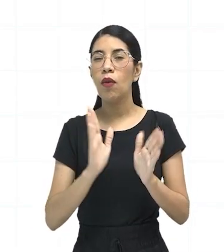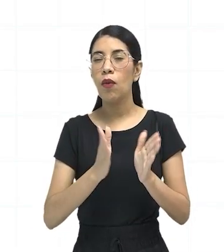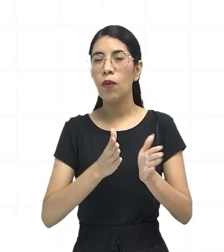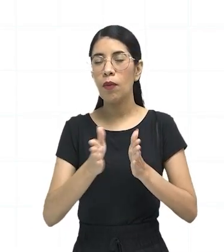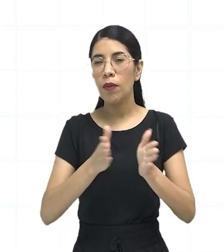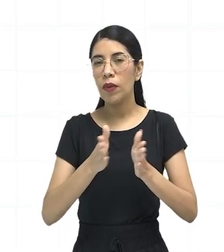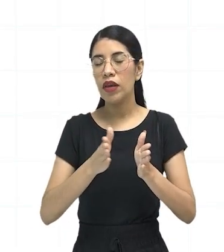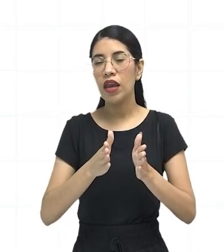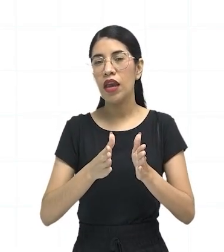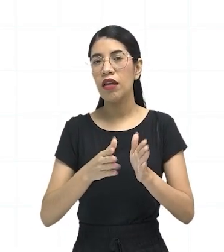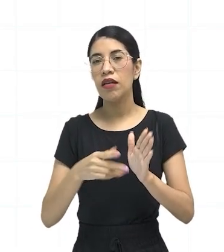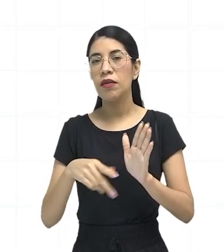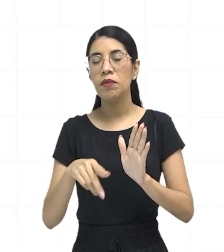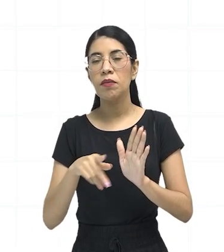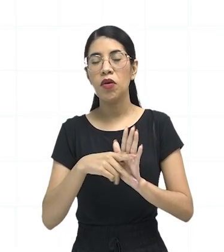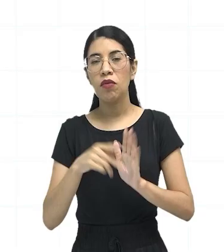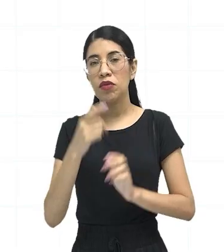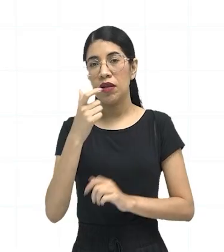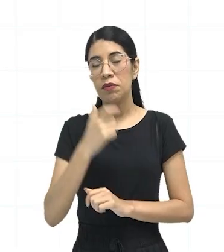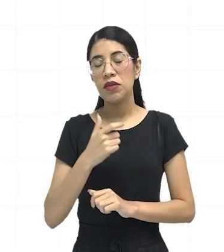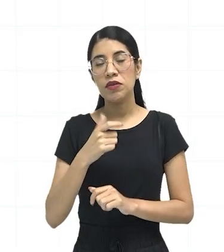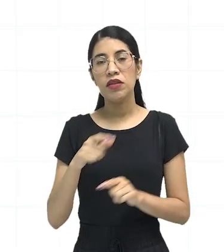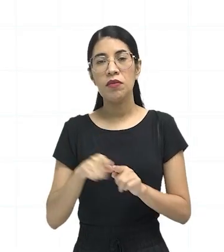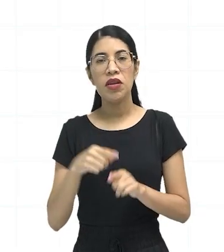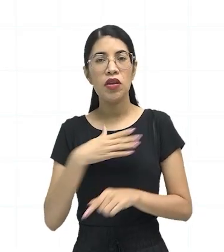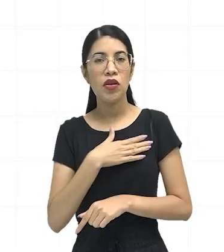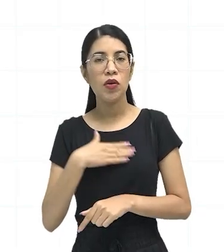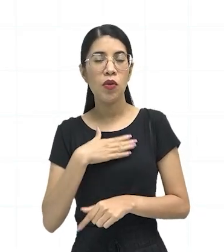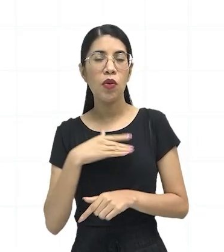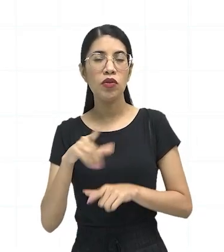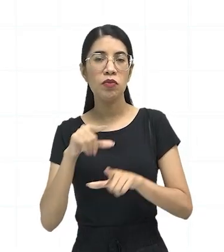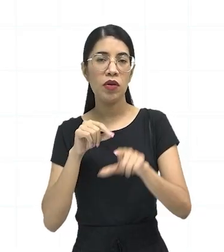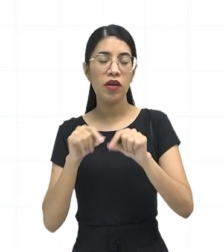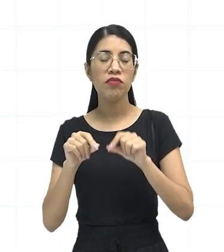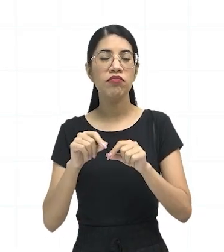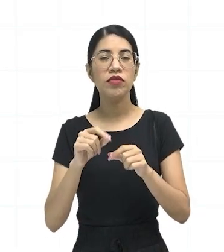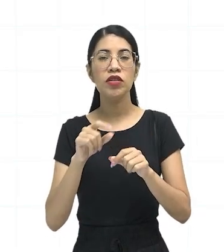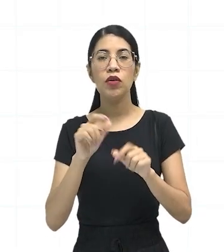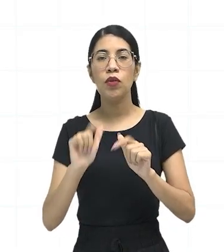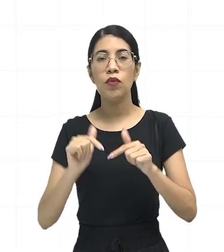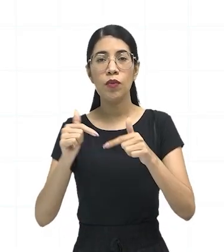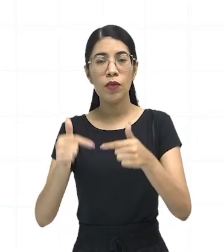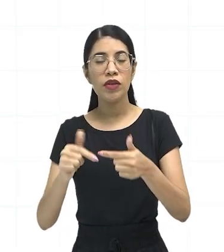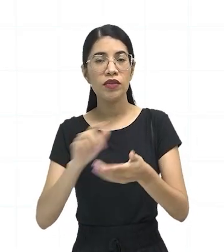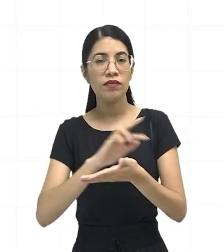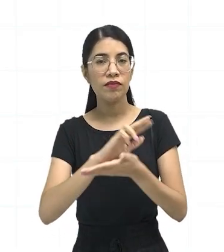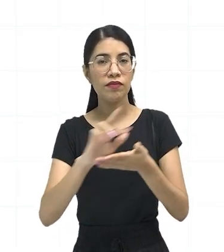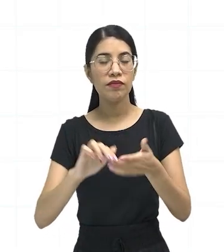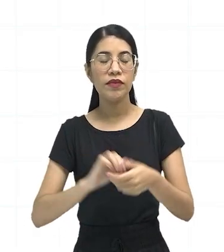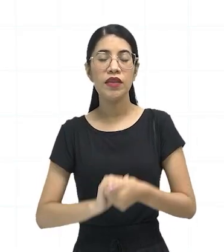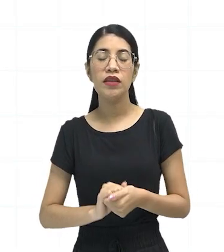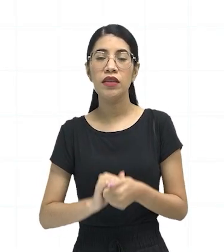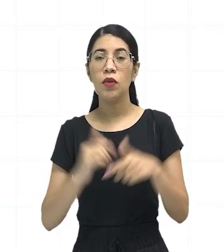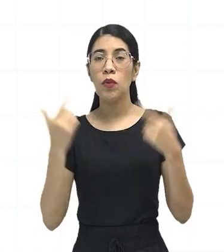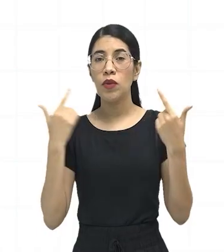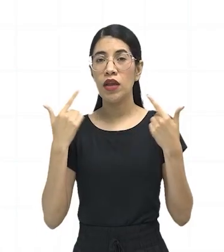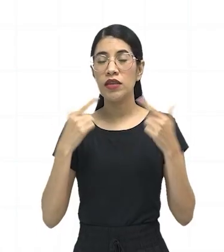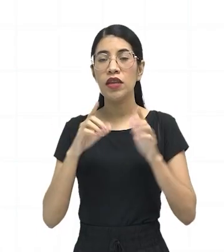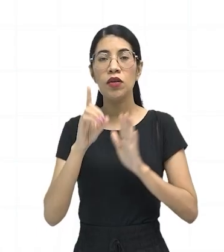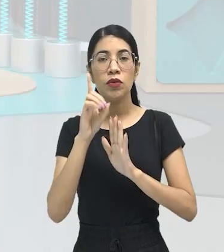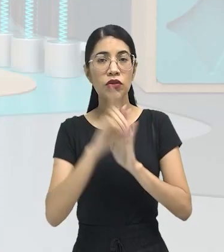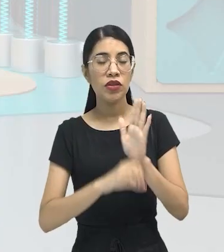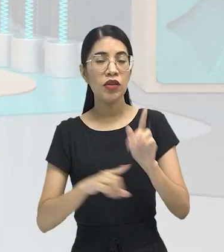para a gente faz a atividade que a gente mais gostar. E aí eu vim falando para vocês que o lazer ele é um